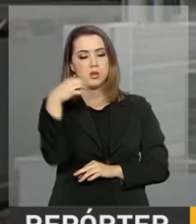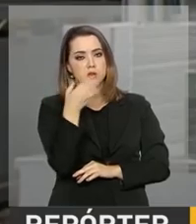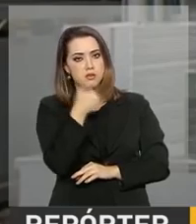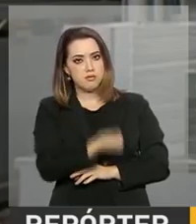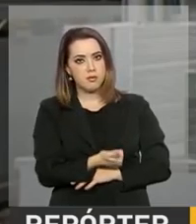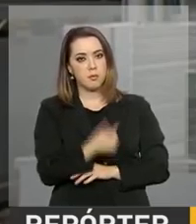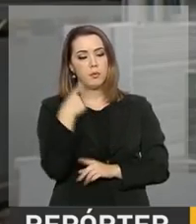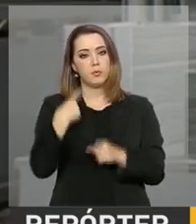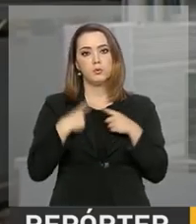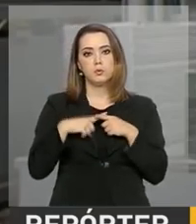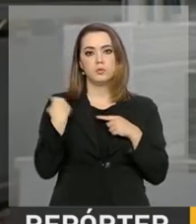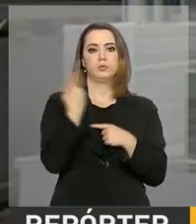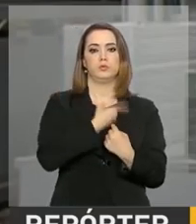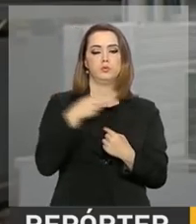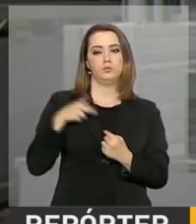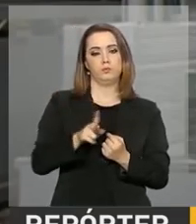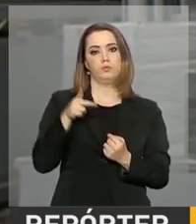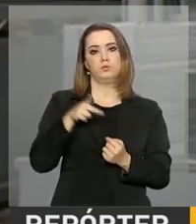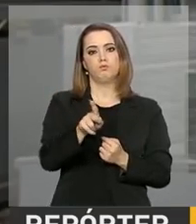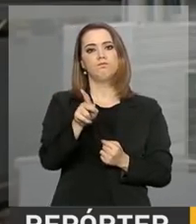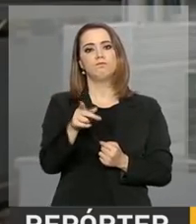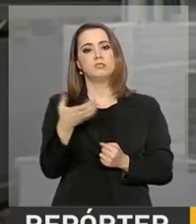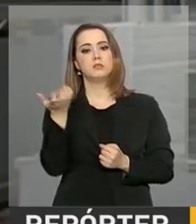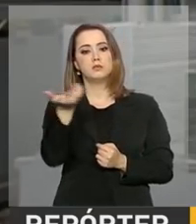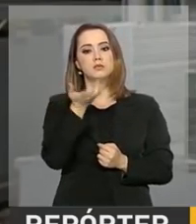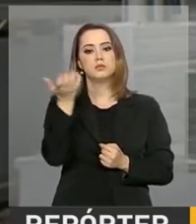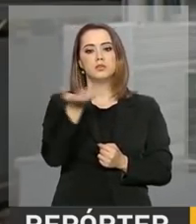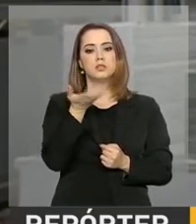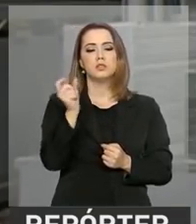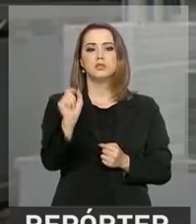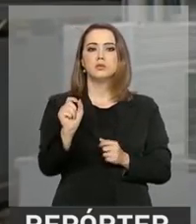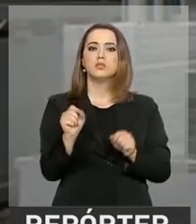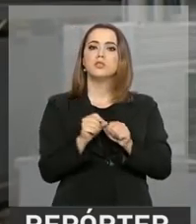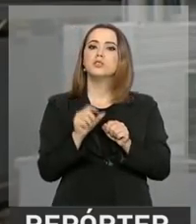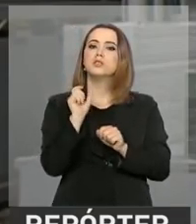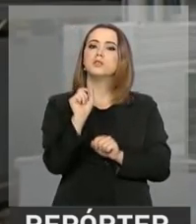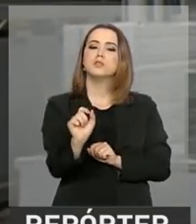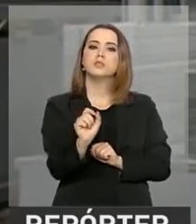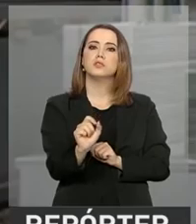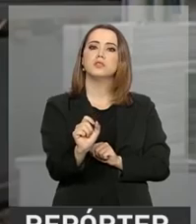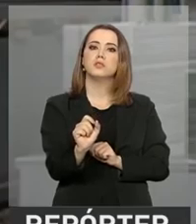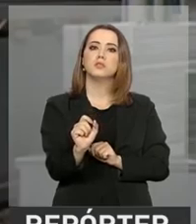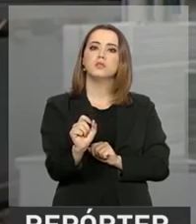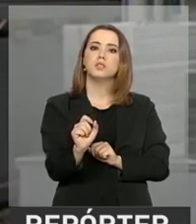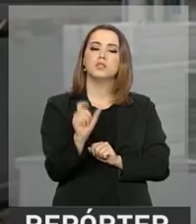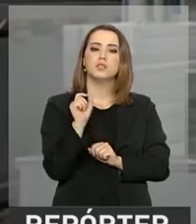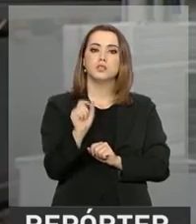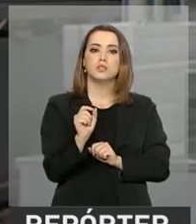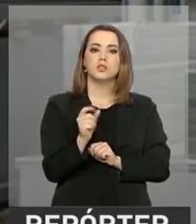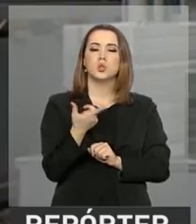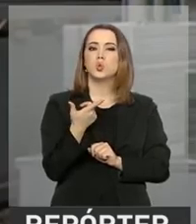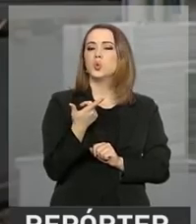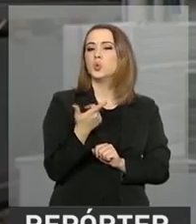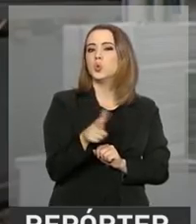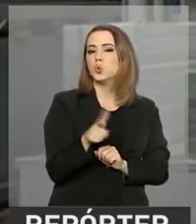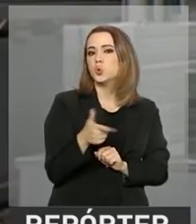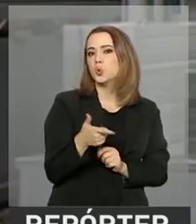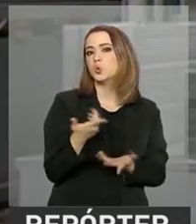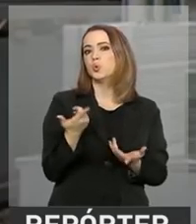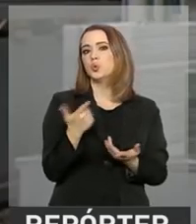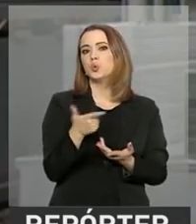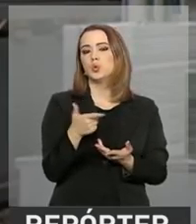porque a gente sempre pautou pela tentativa de de de de de não causar um impacto